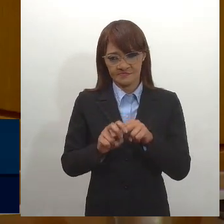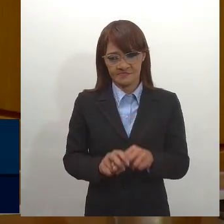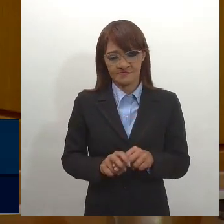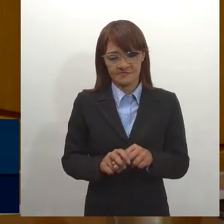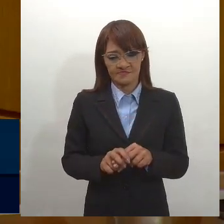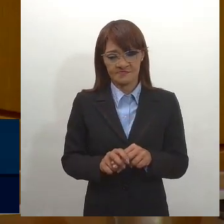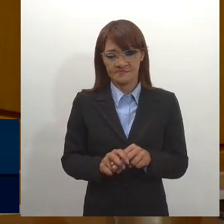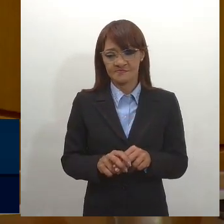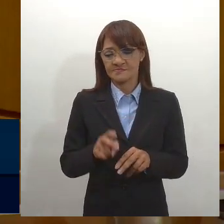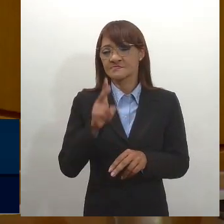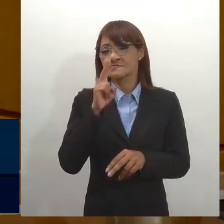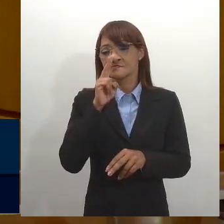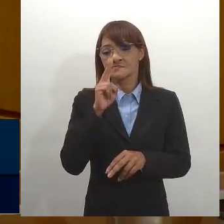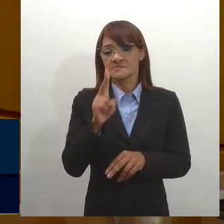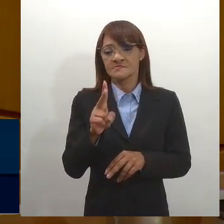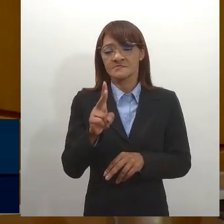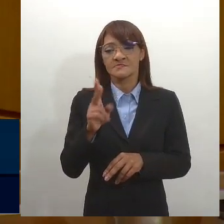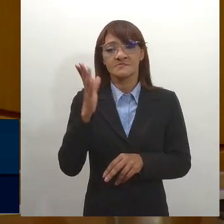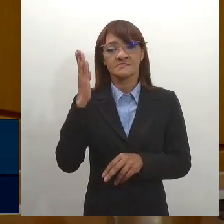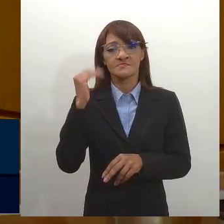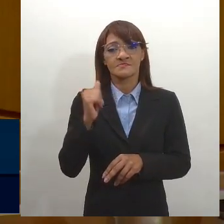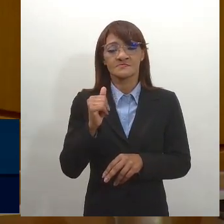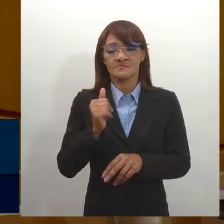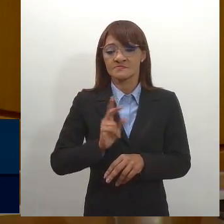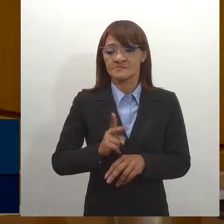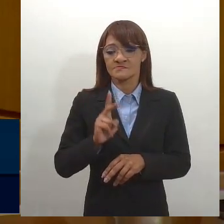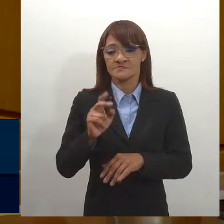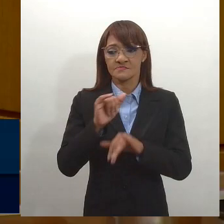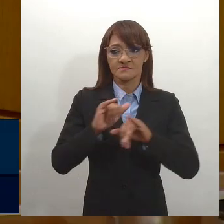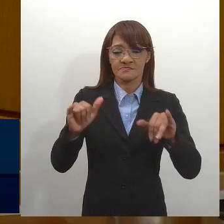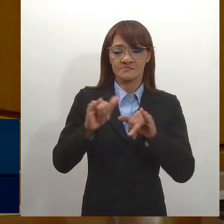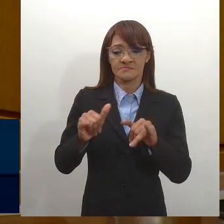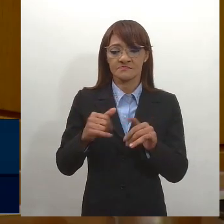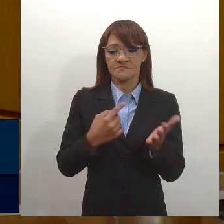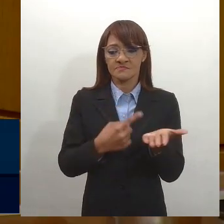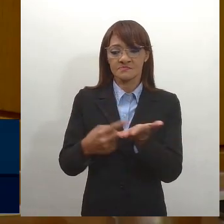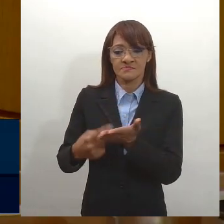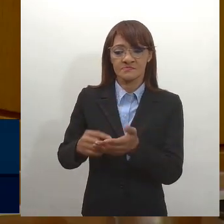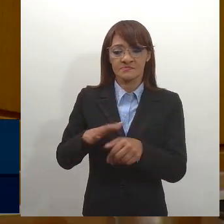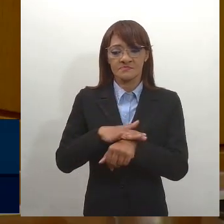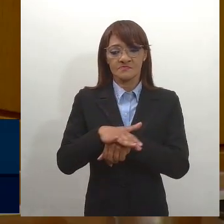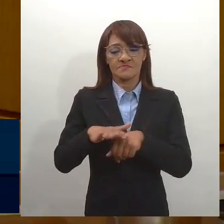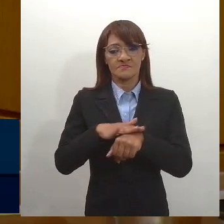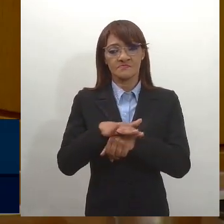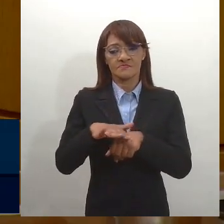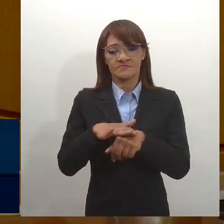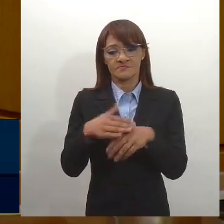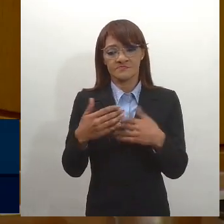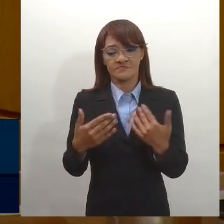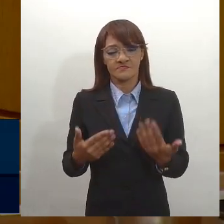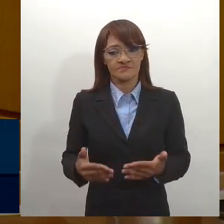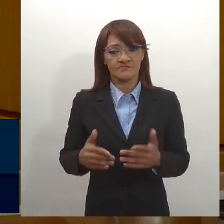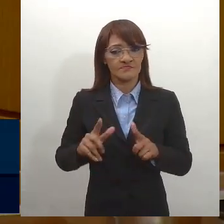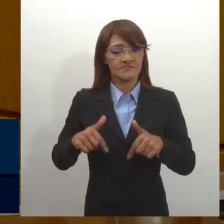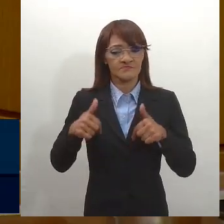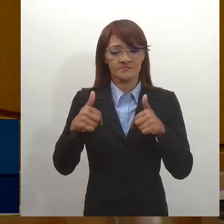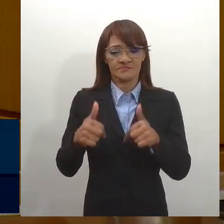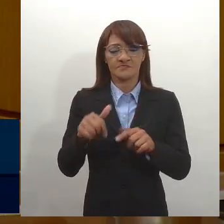GTs sempre está em articulação com os movimentos sociais, com a sociedade civil organizada, para